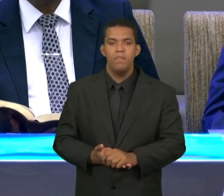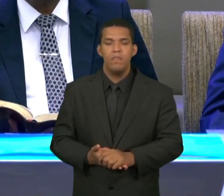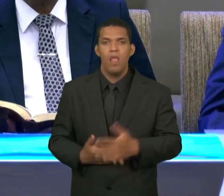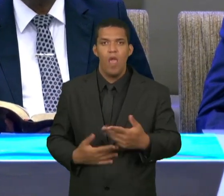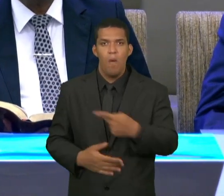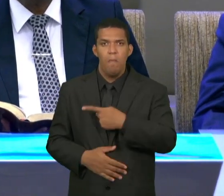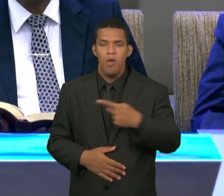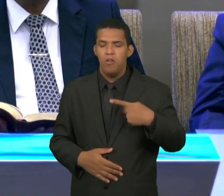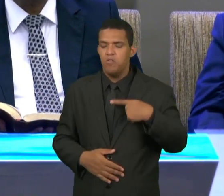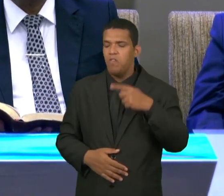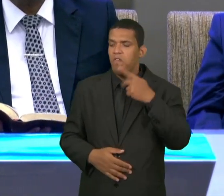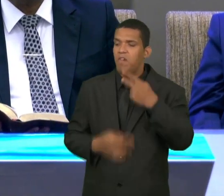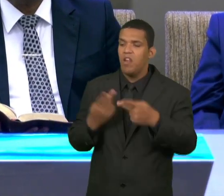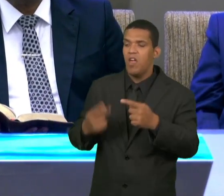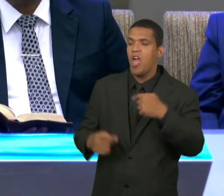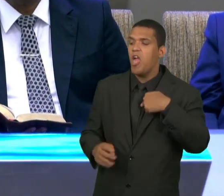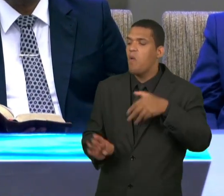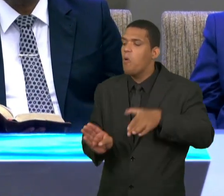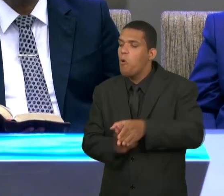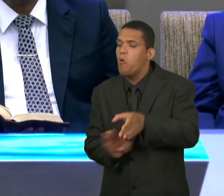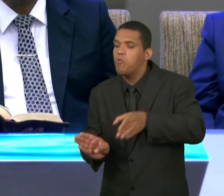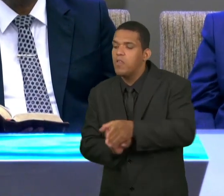esse rapaz.